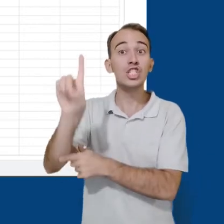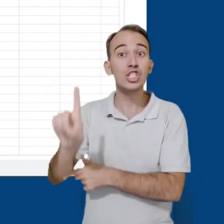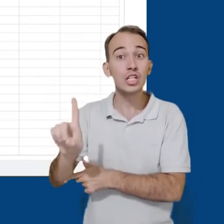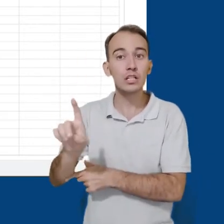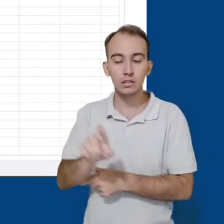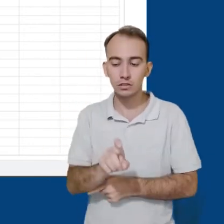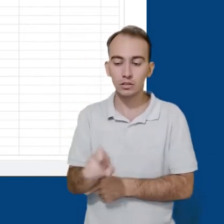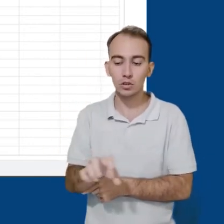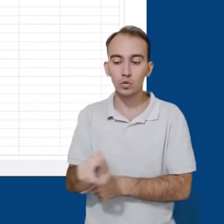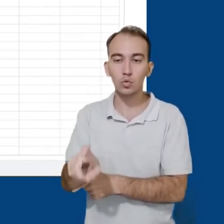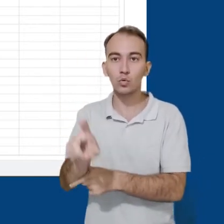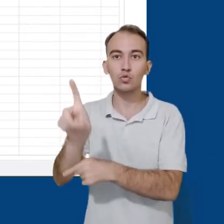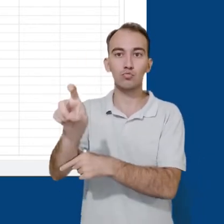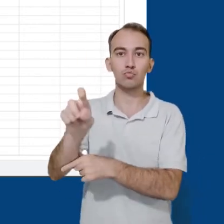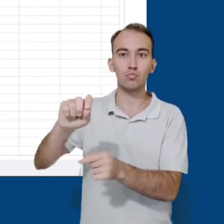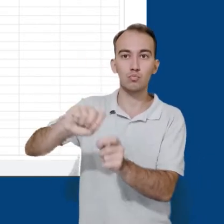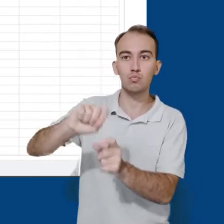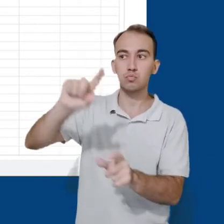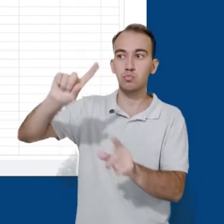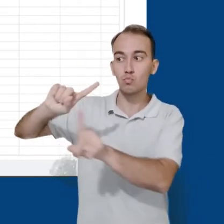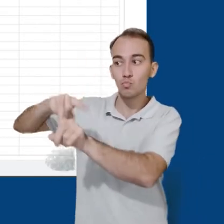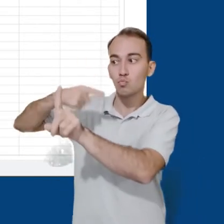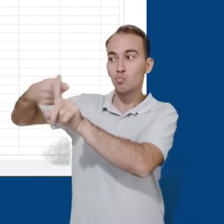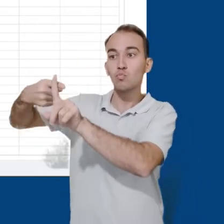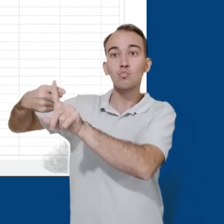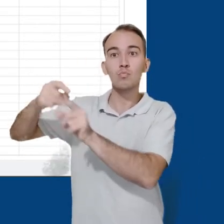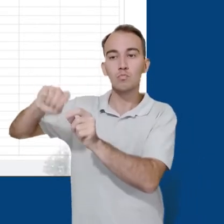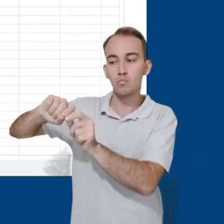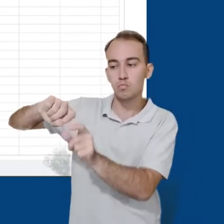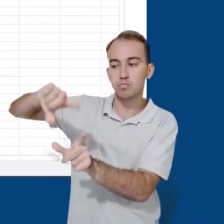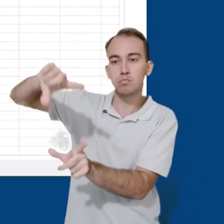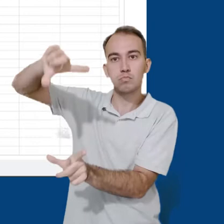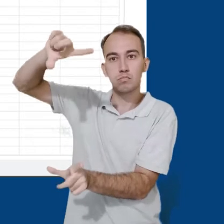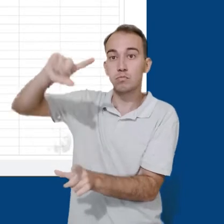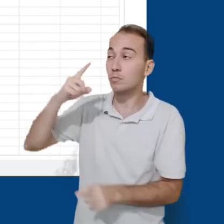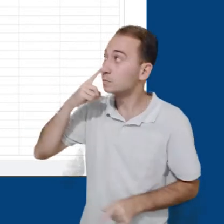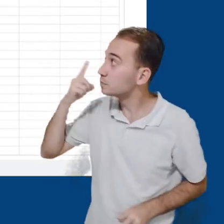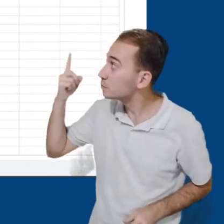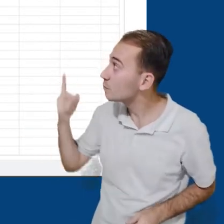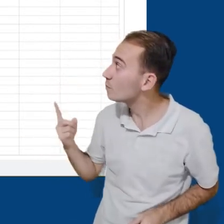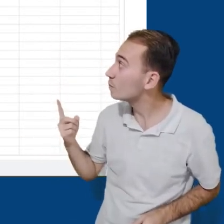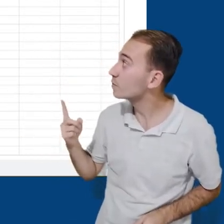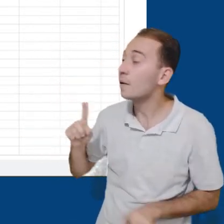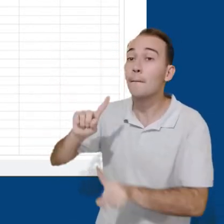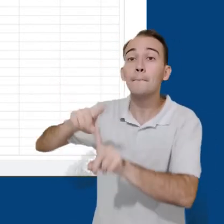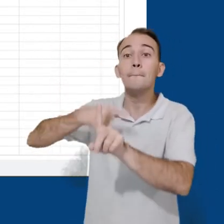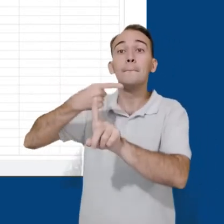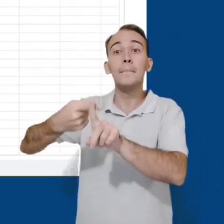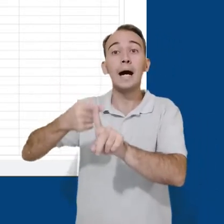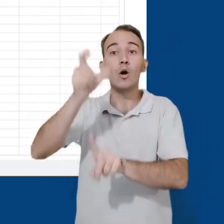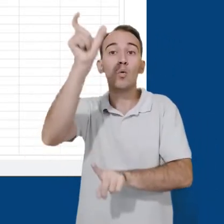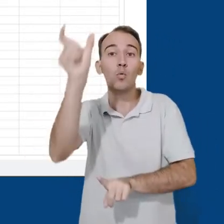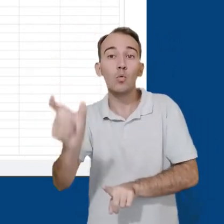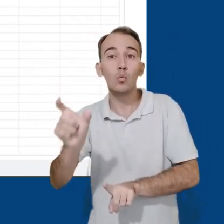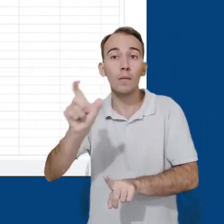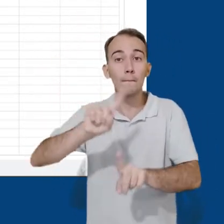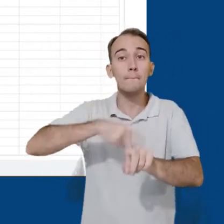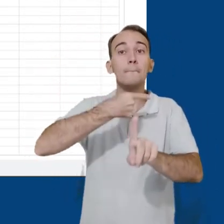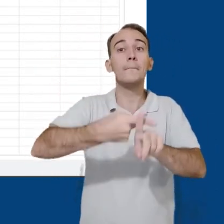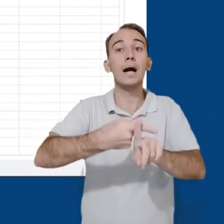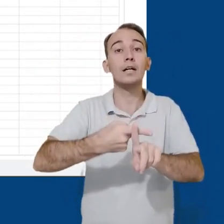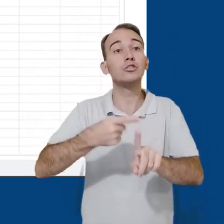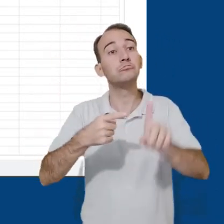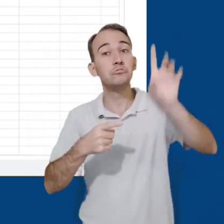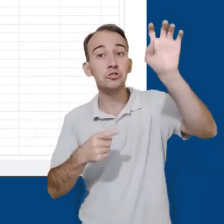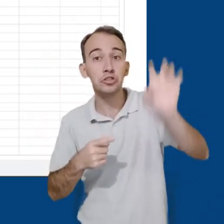coluna direita ou esquerda e vários excluir uma coluna e vamos com o botão direito sobre a coluna que queremos e selecionamos a opção